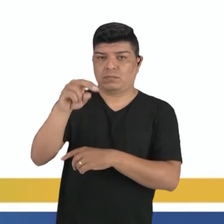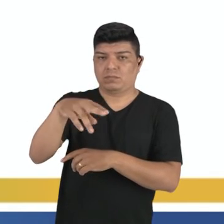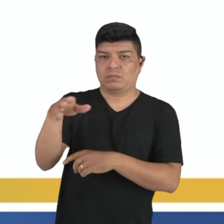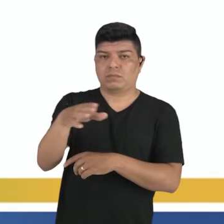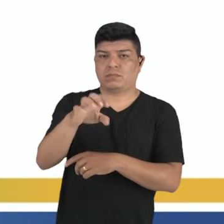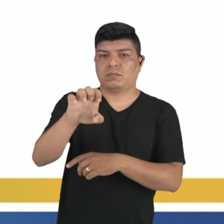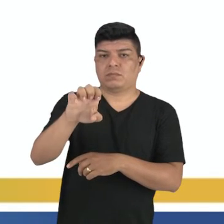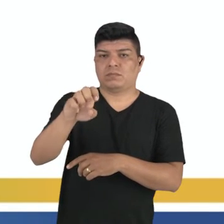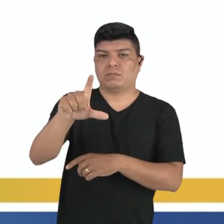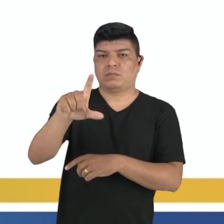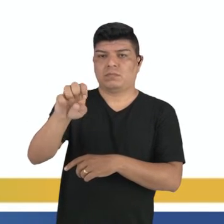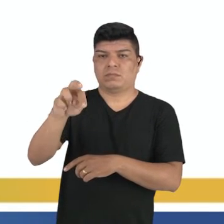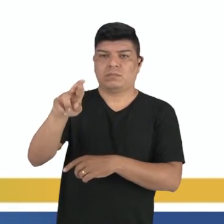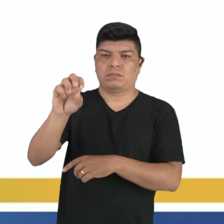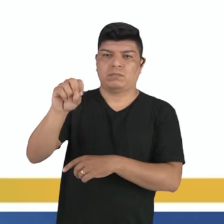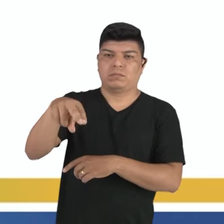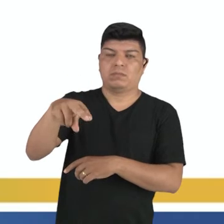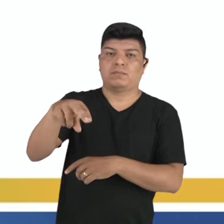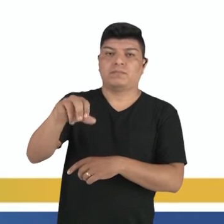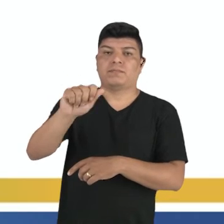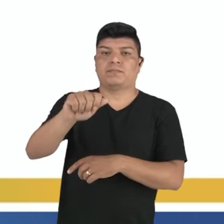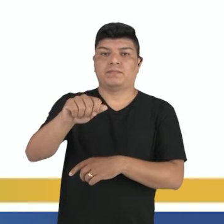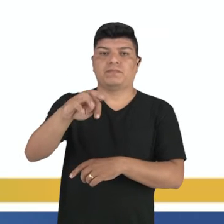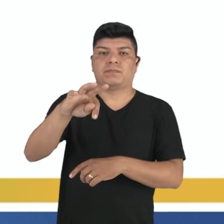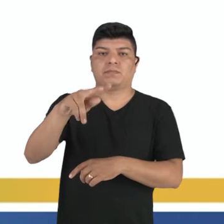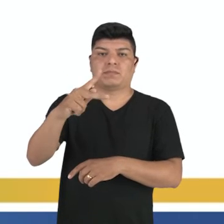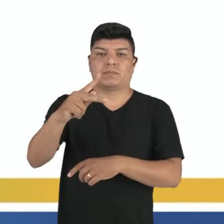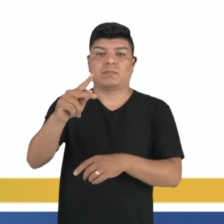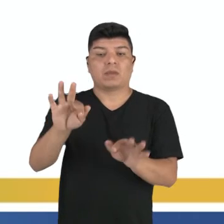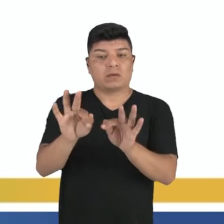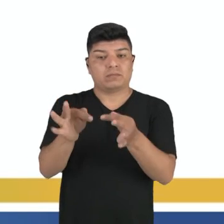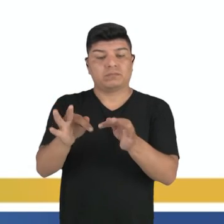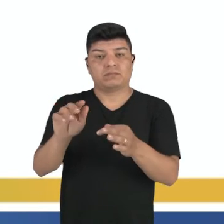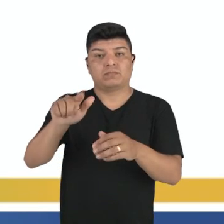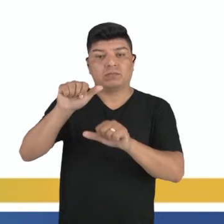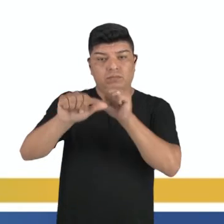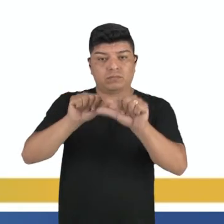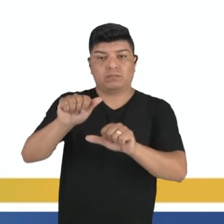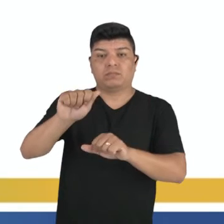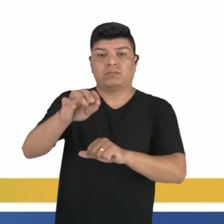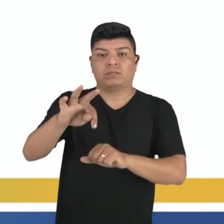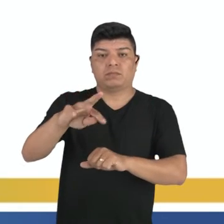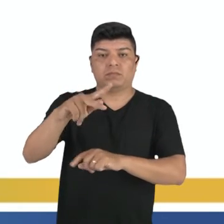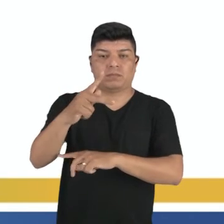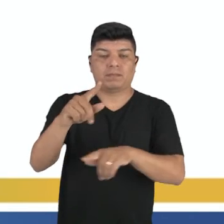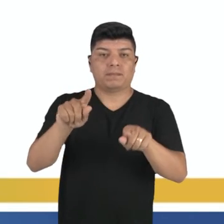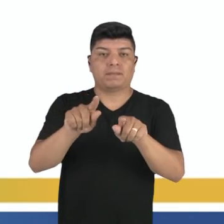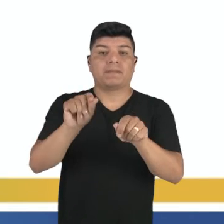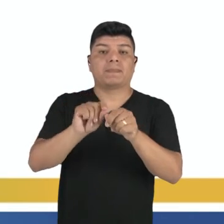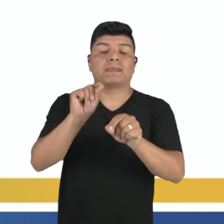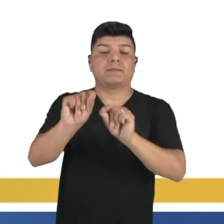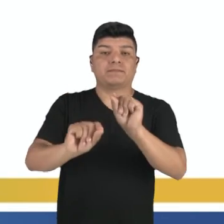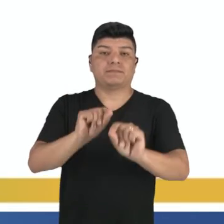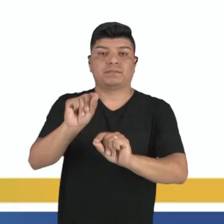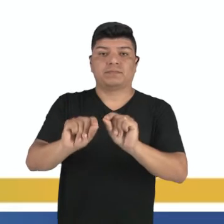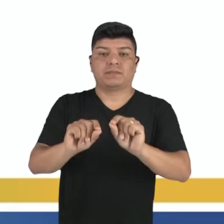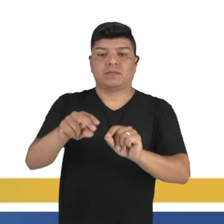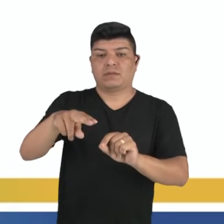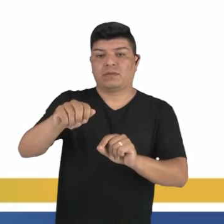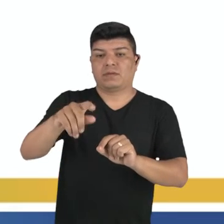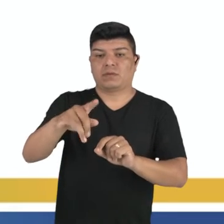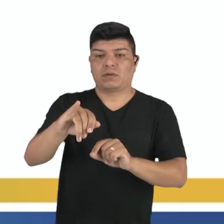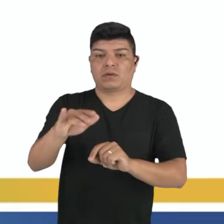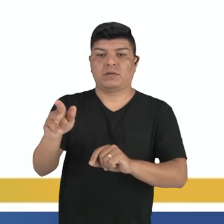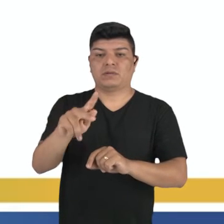reproduz né é transforma ADP que é uma substância mais simples em ATP e faz com que o